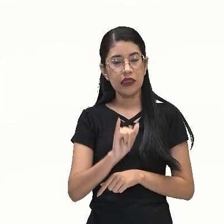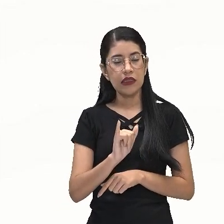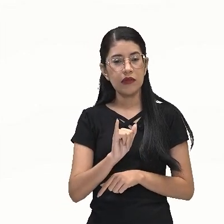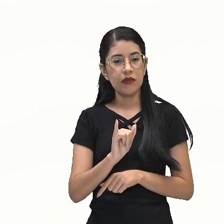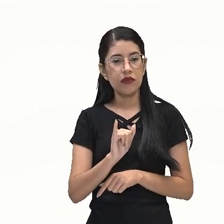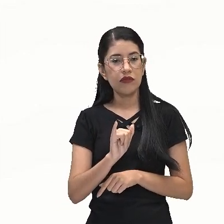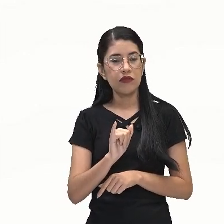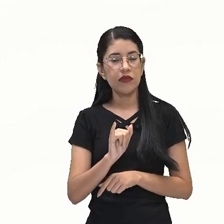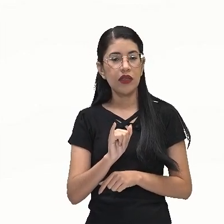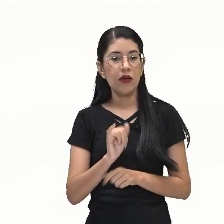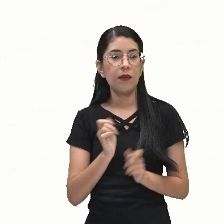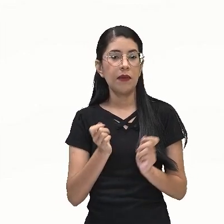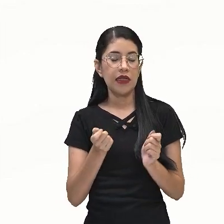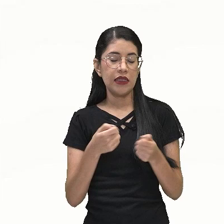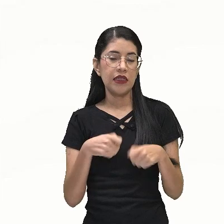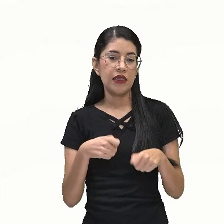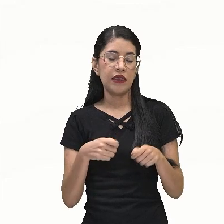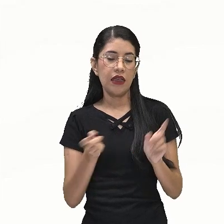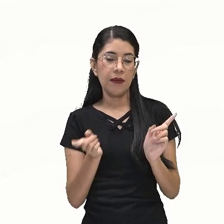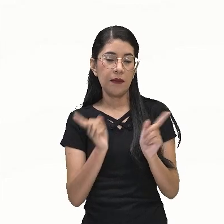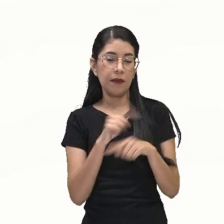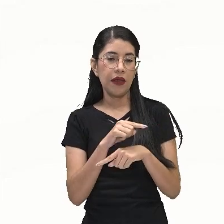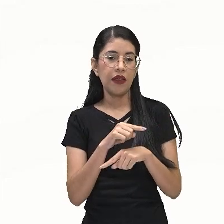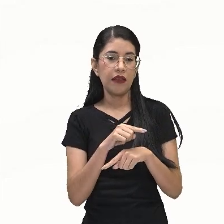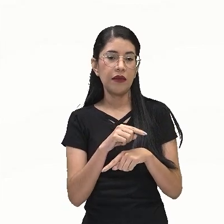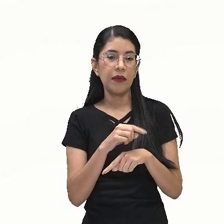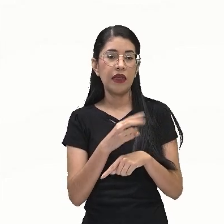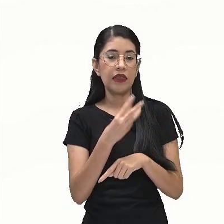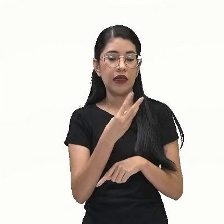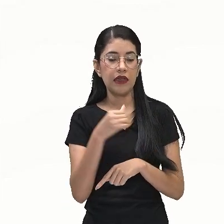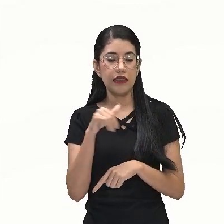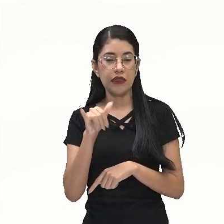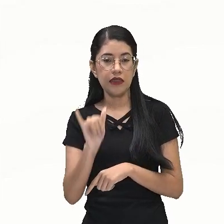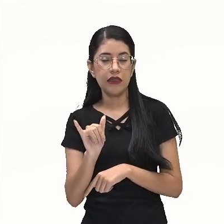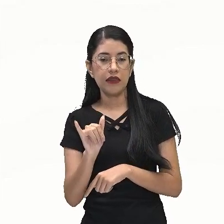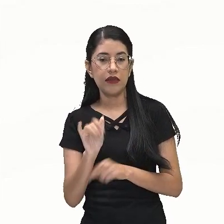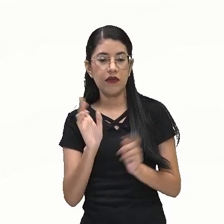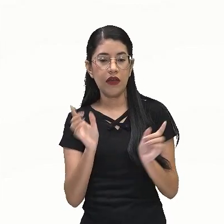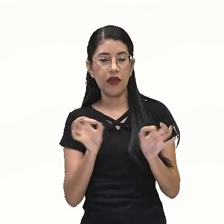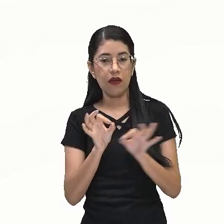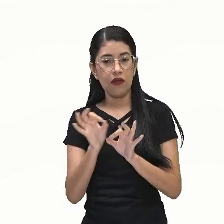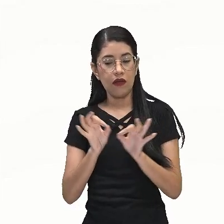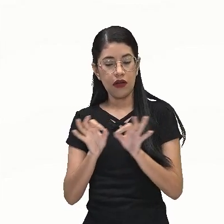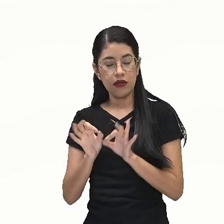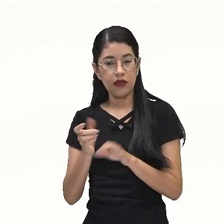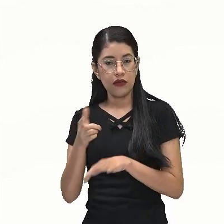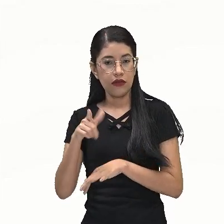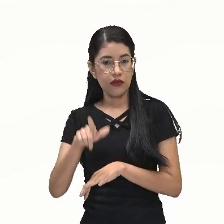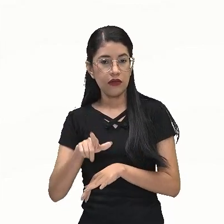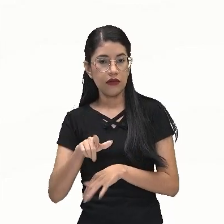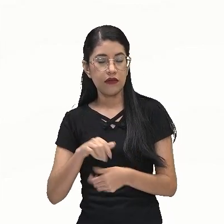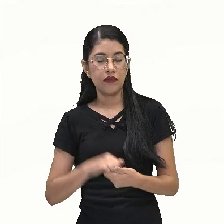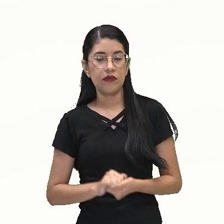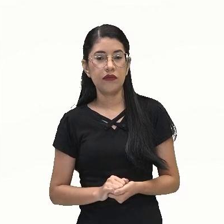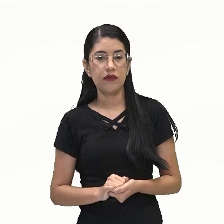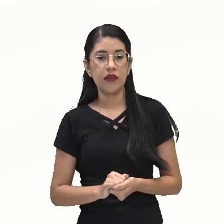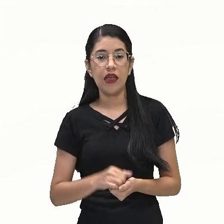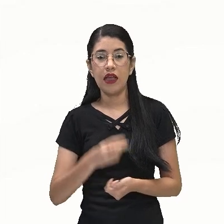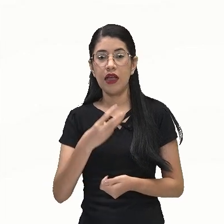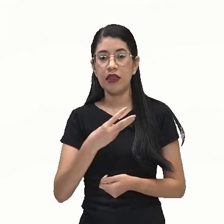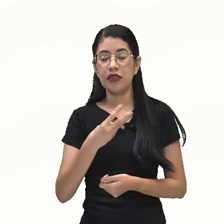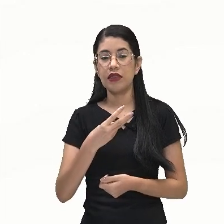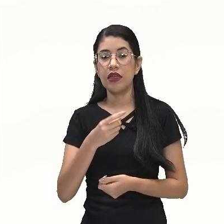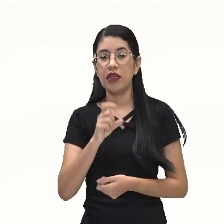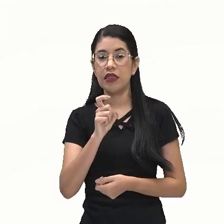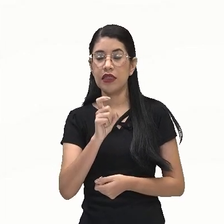ó. Então eu vou pegar o meu y e vai virar a minha segunda incógnita. Minha terceira incógnita é